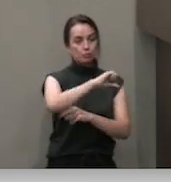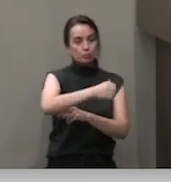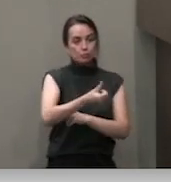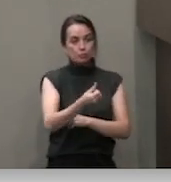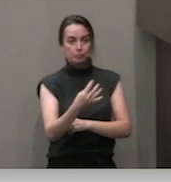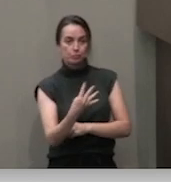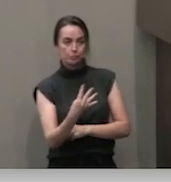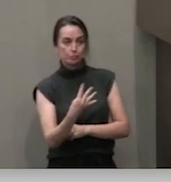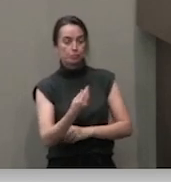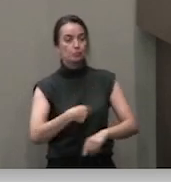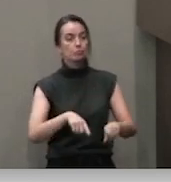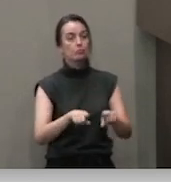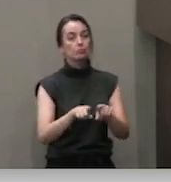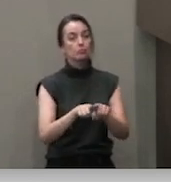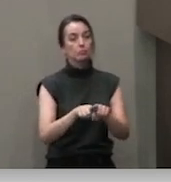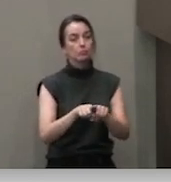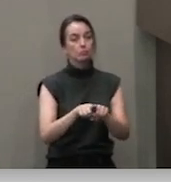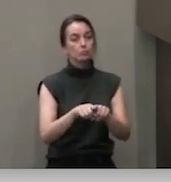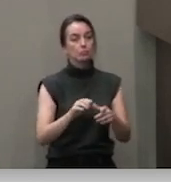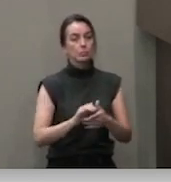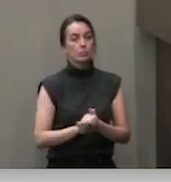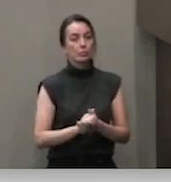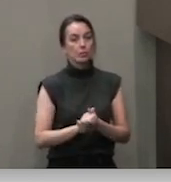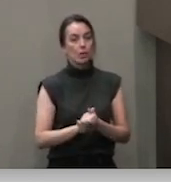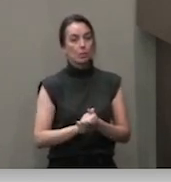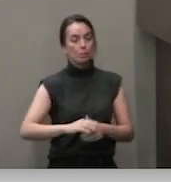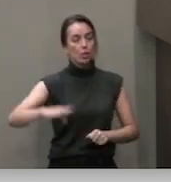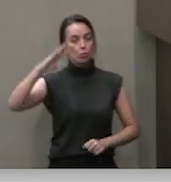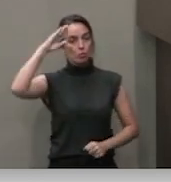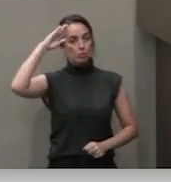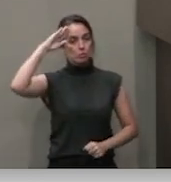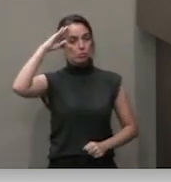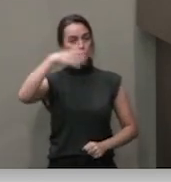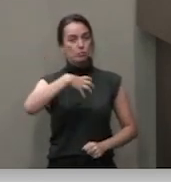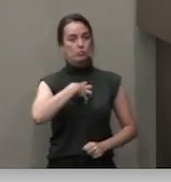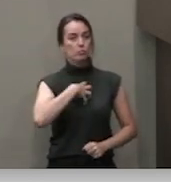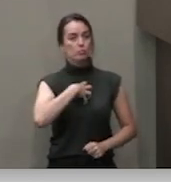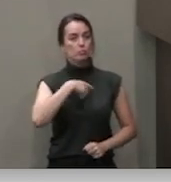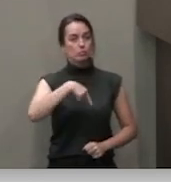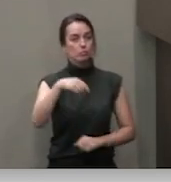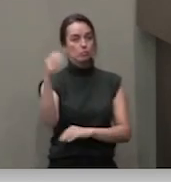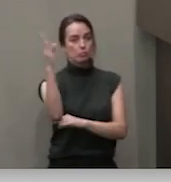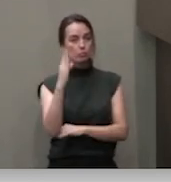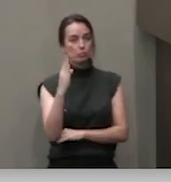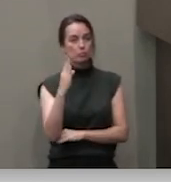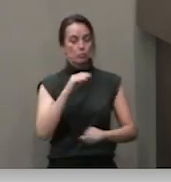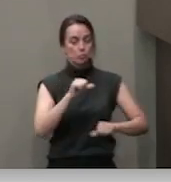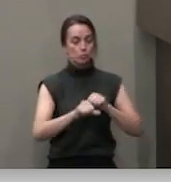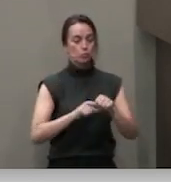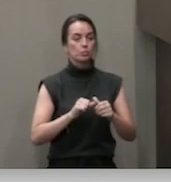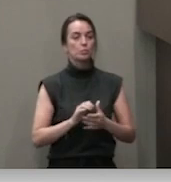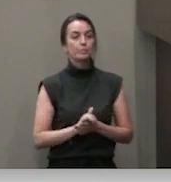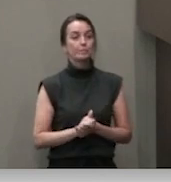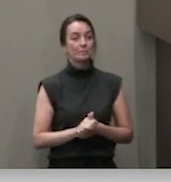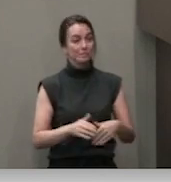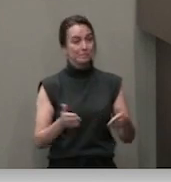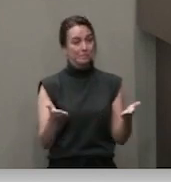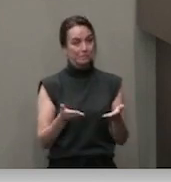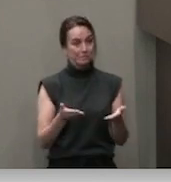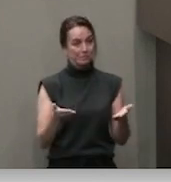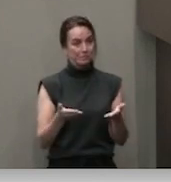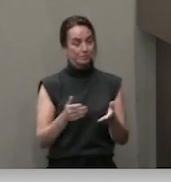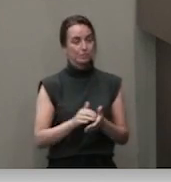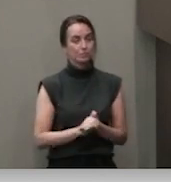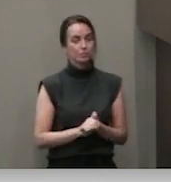e a instauração do regime militar no Brasil pois bem agora